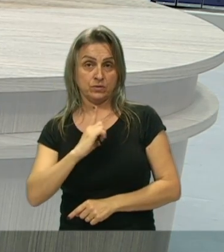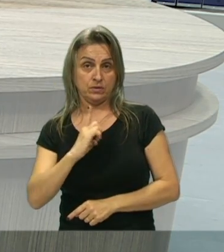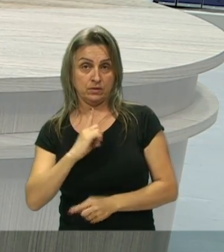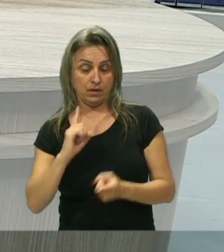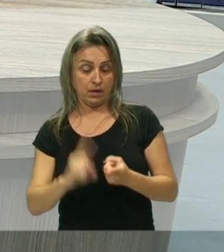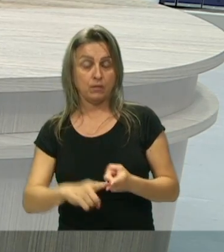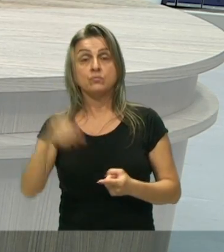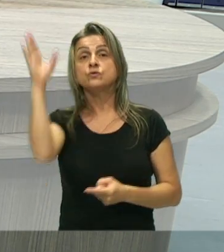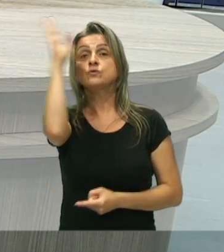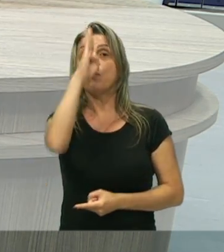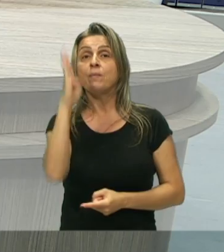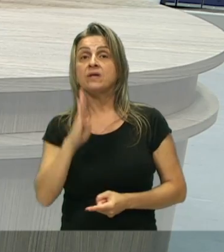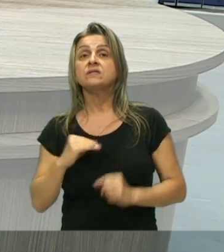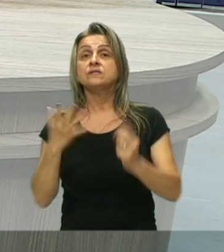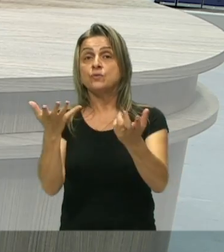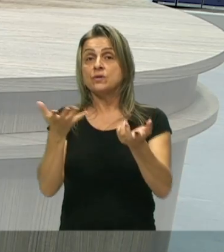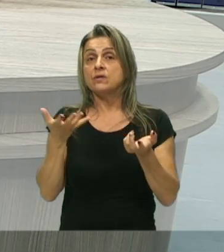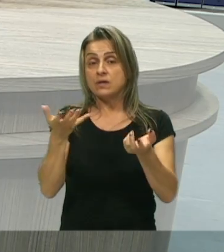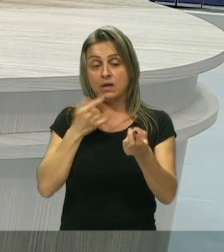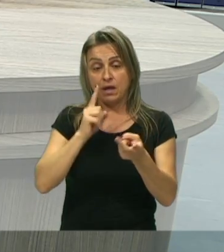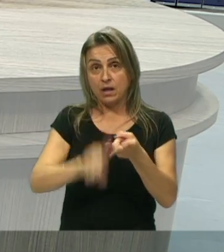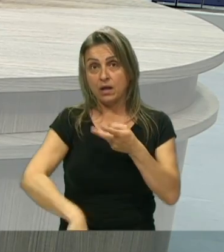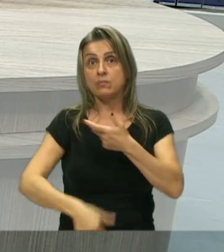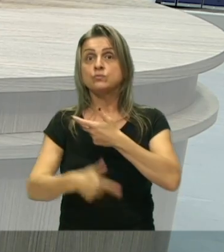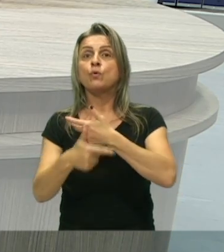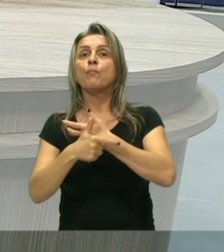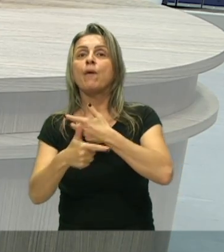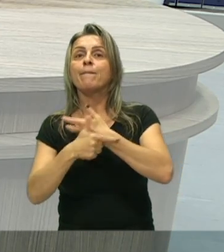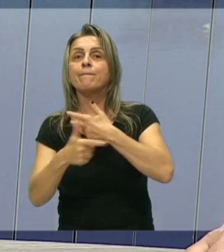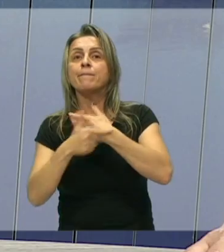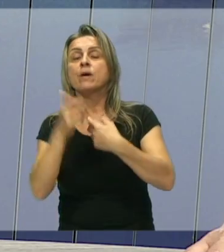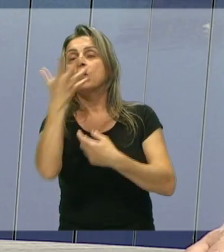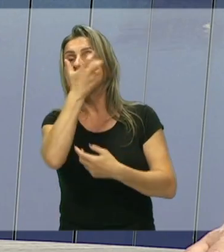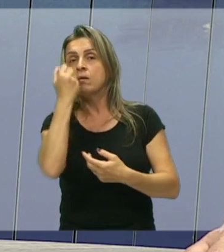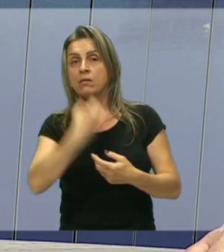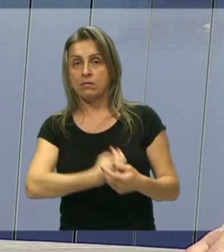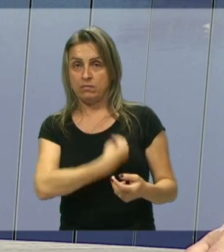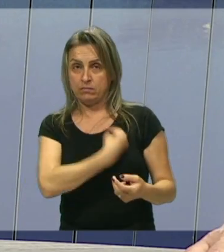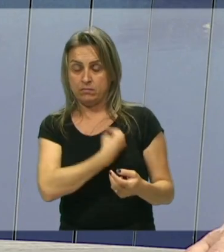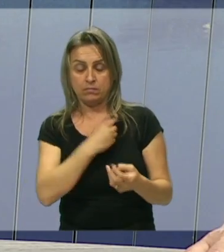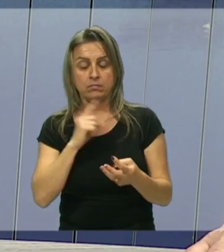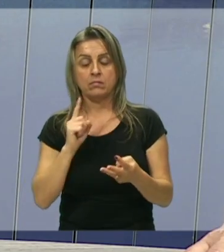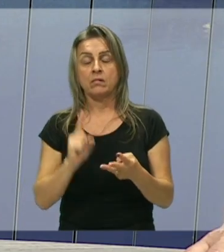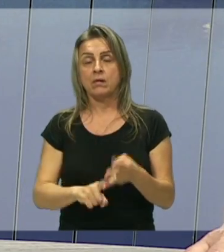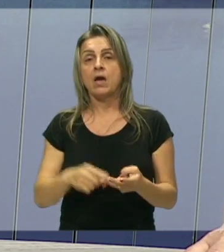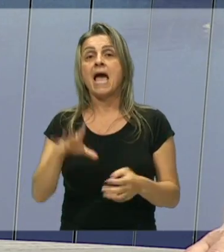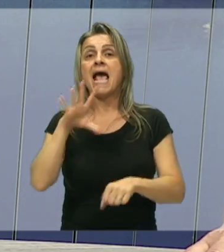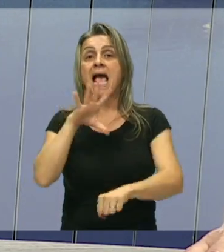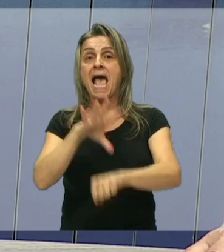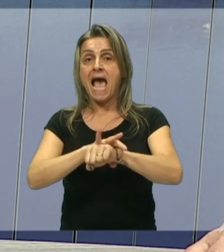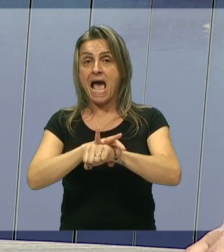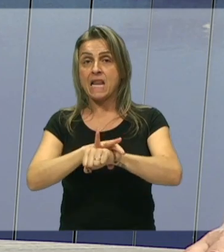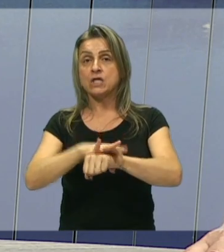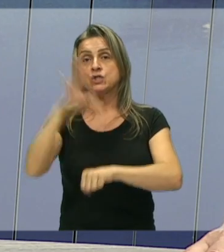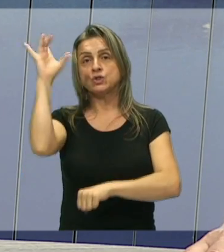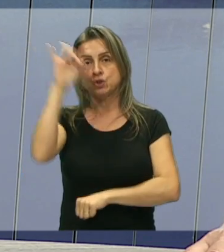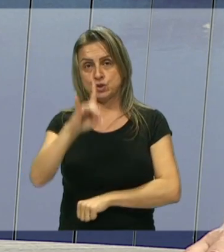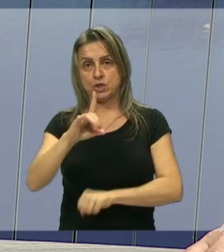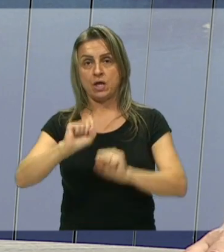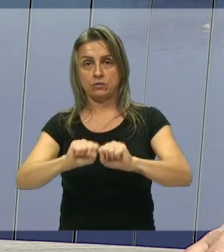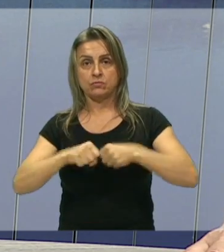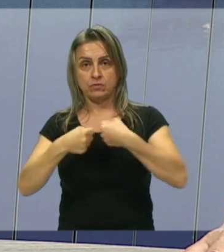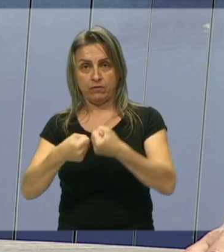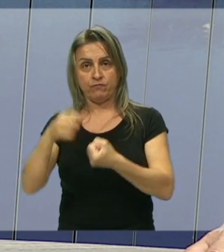do controle social e dos movimentos sociais para salvar vidas, garantir direitos e defender o SUS, a vida